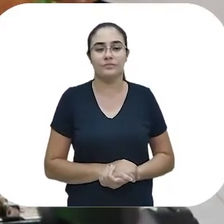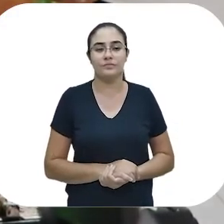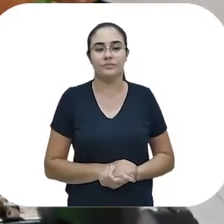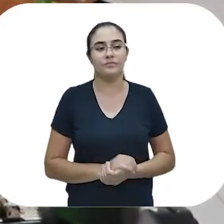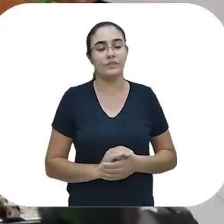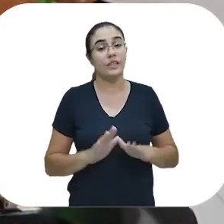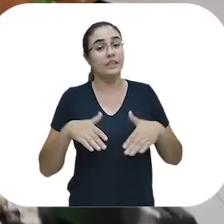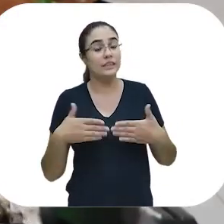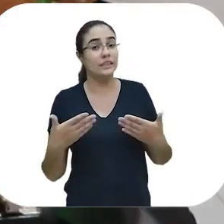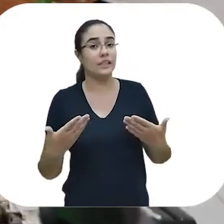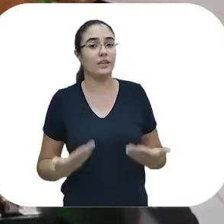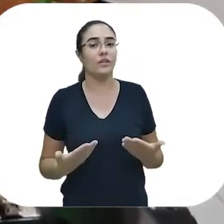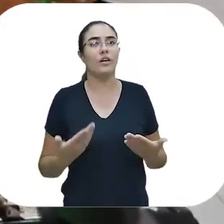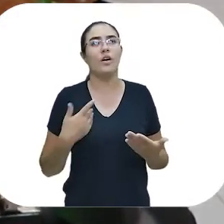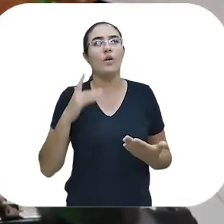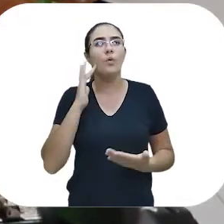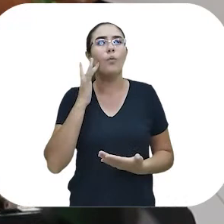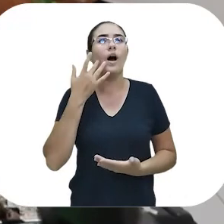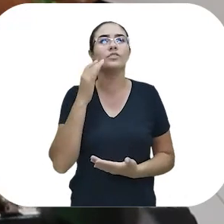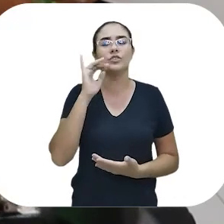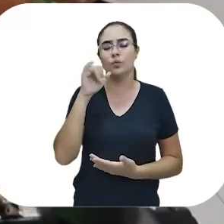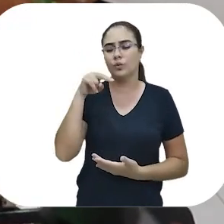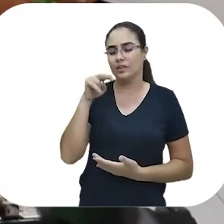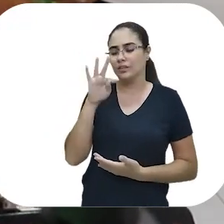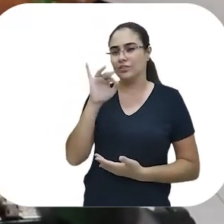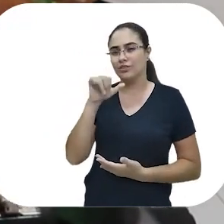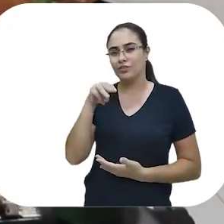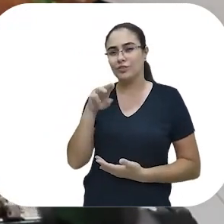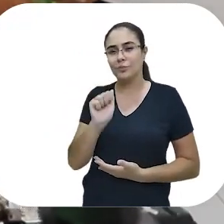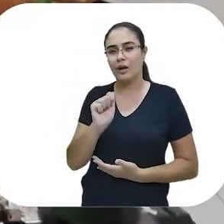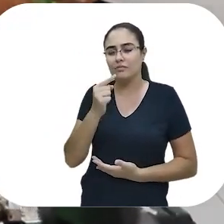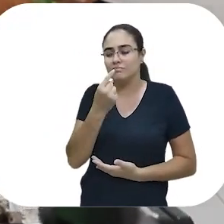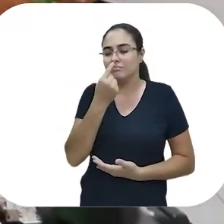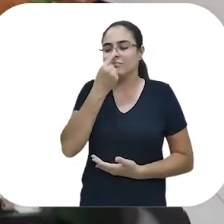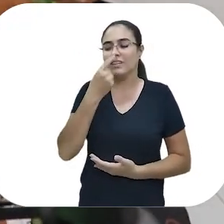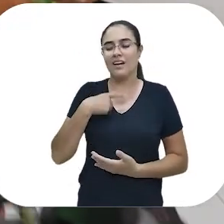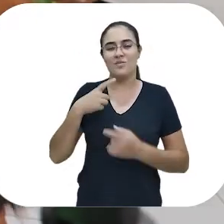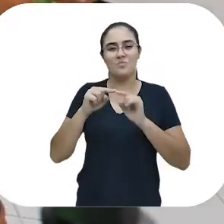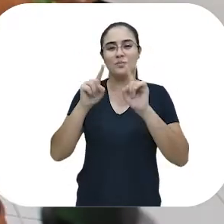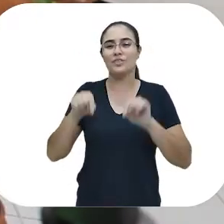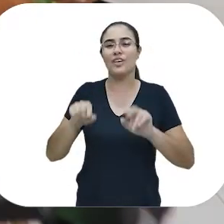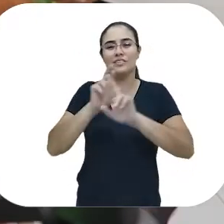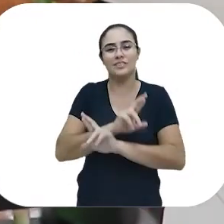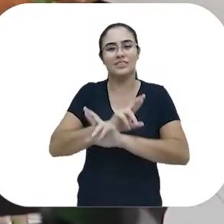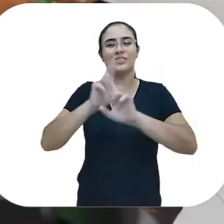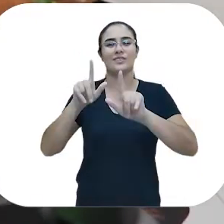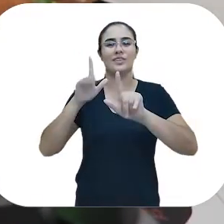ele talvez seja assim, diferente de tudo que eu já fiz. Não tenho certeza se ele é